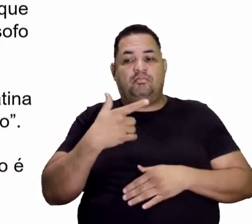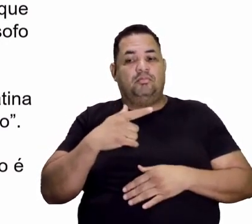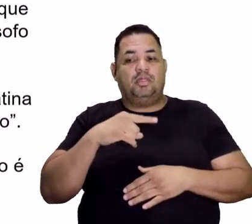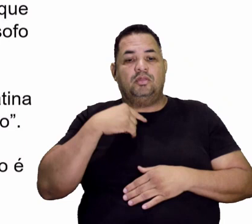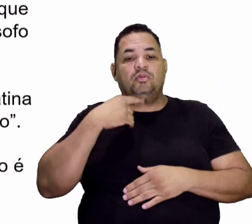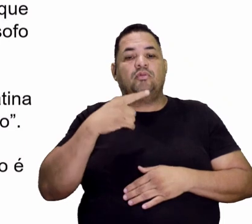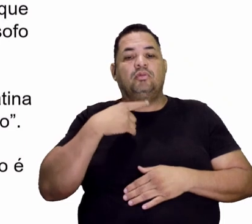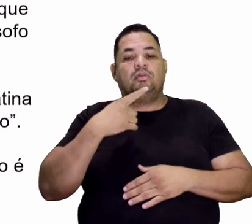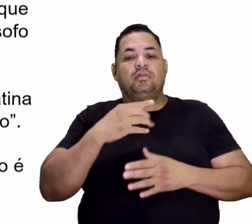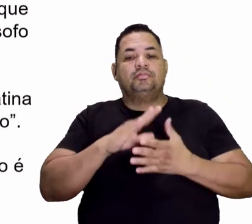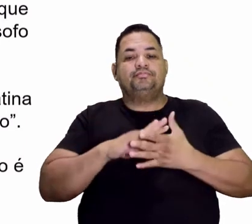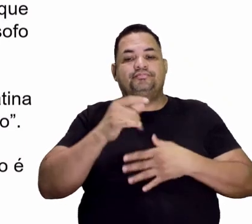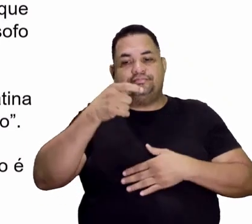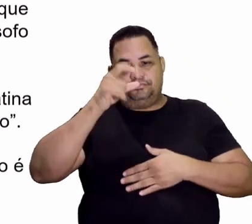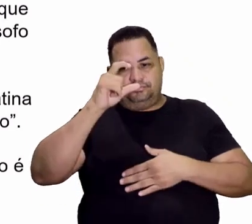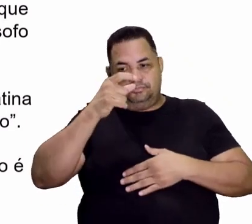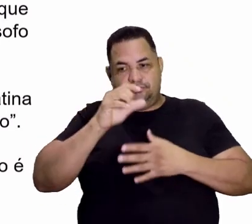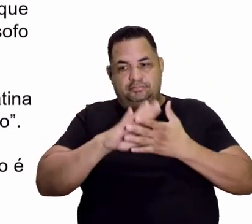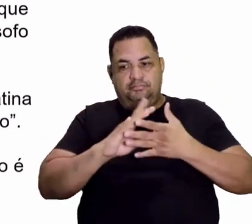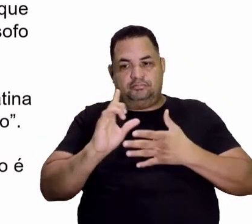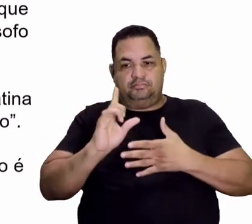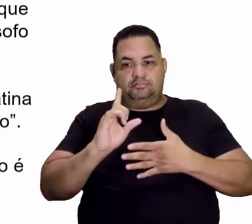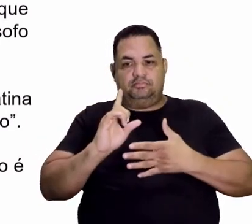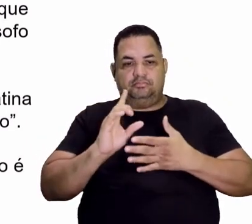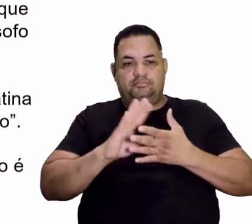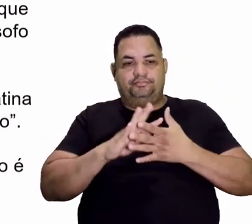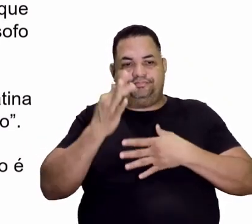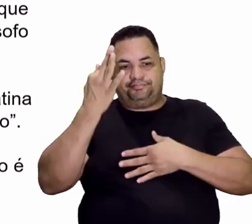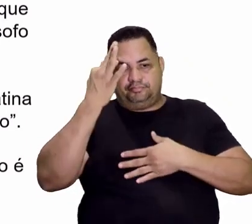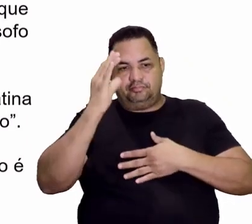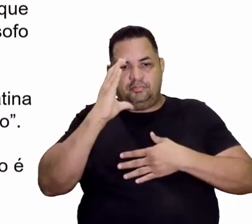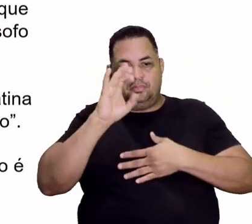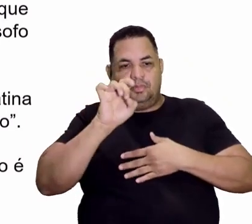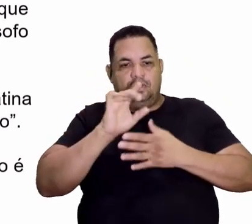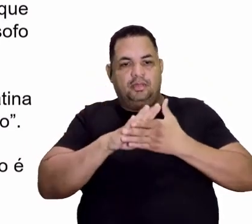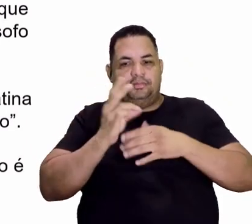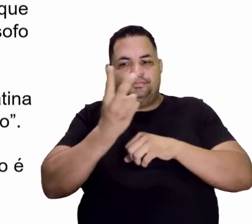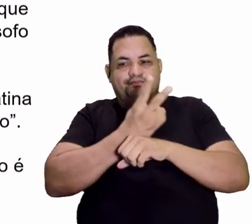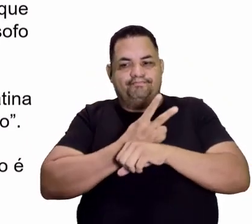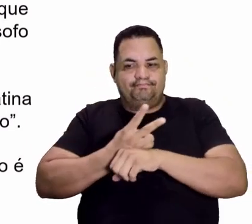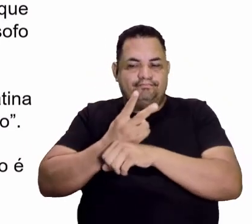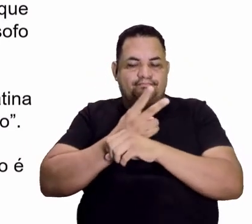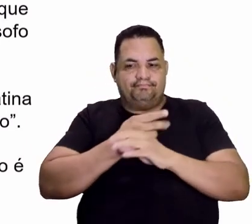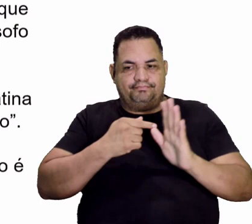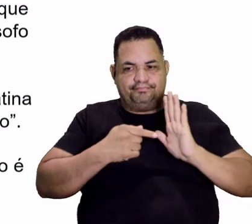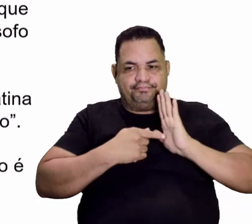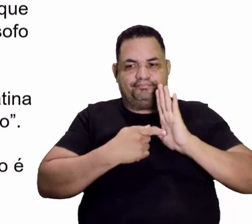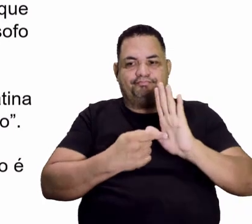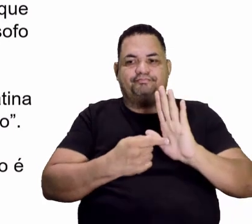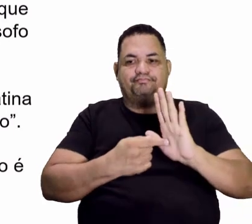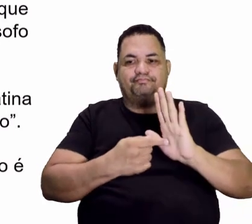indubitável. Aí Descartes não é um filósofo cético, ele busca a verdade.